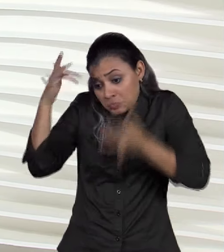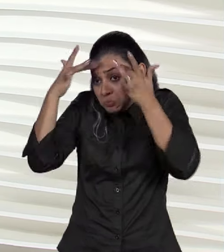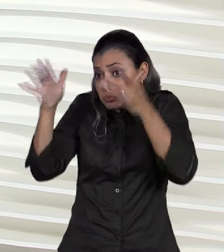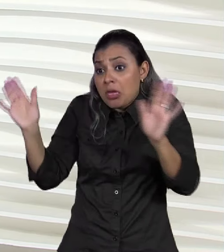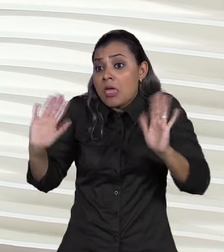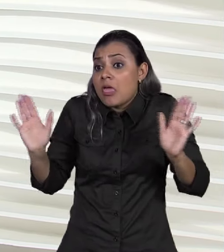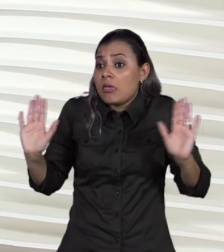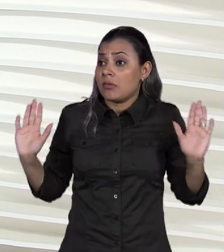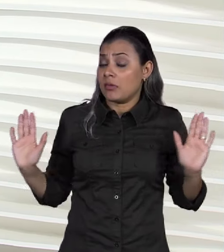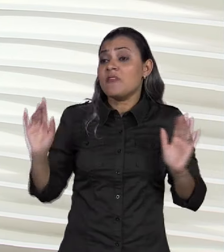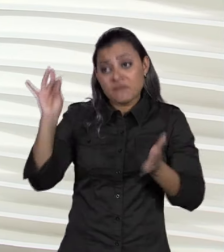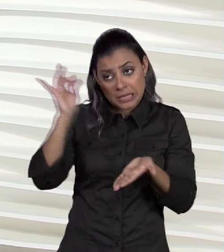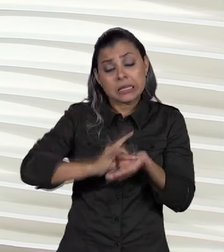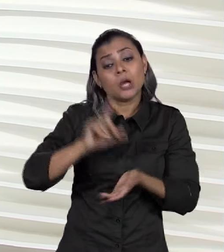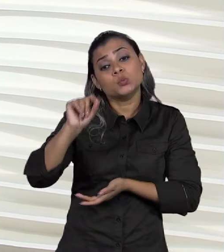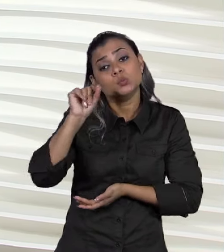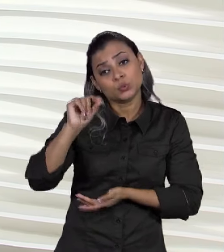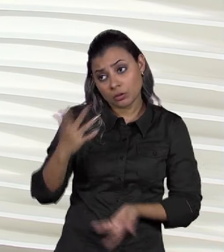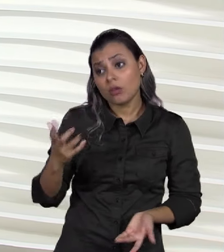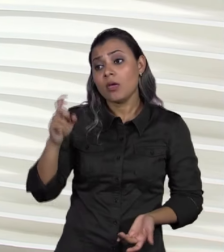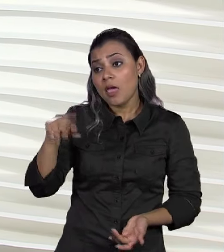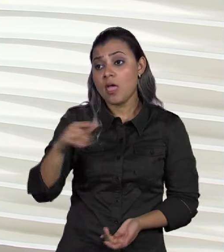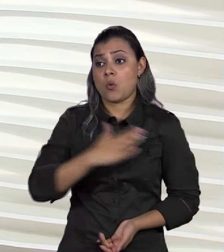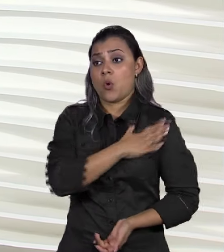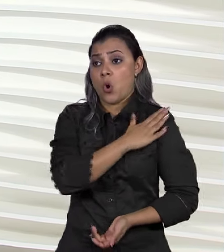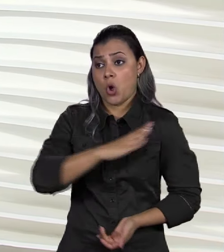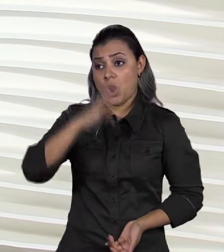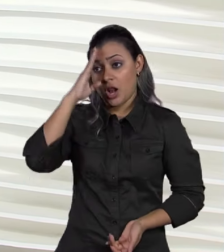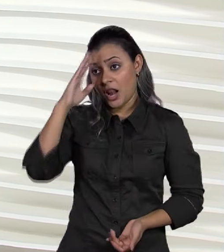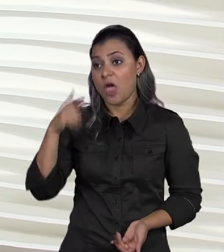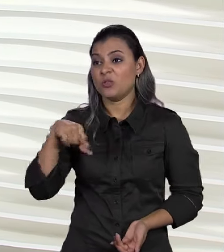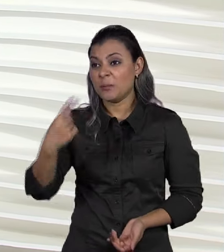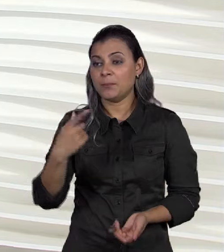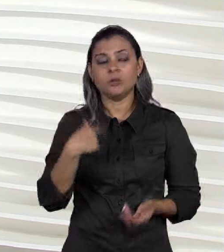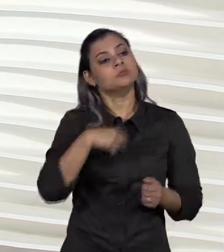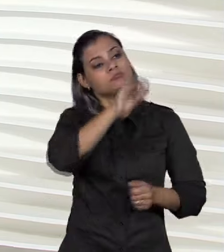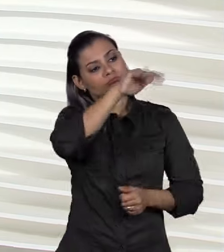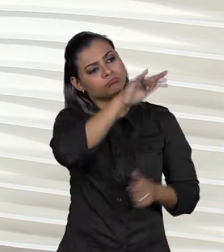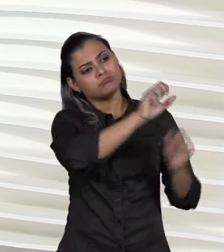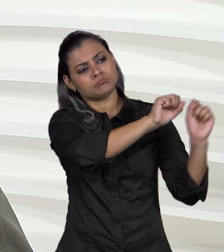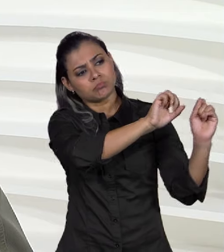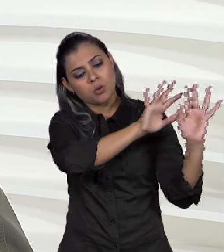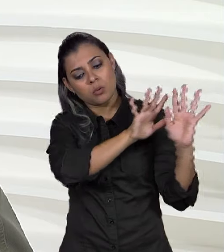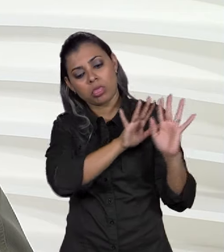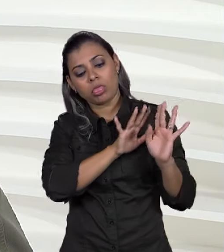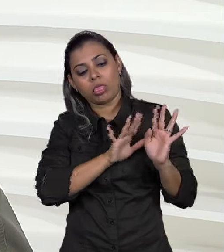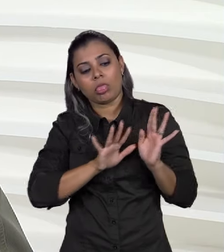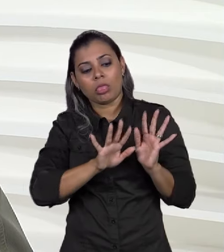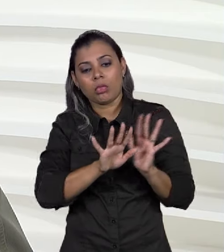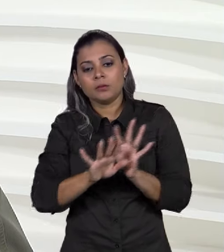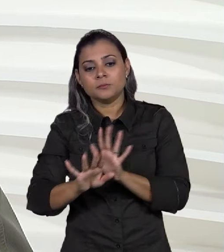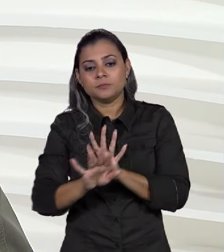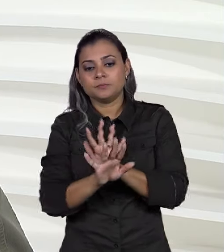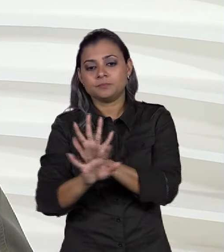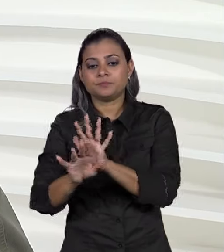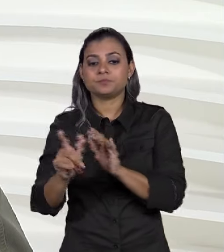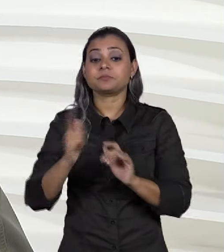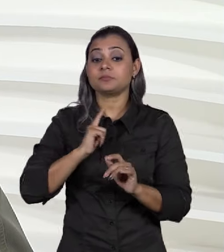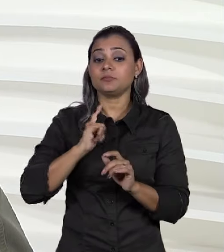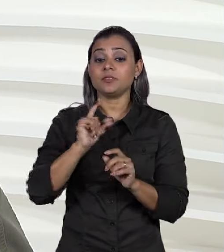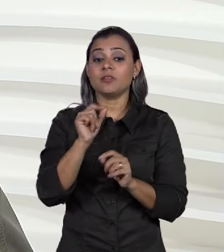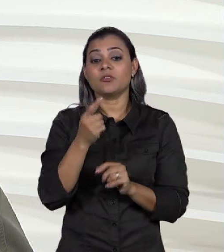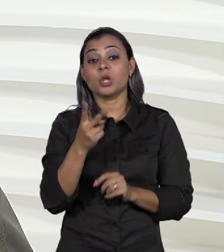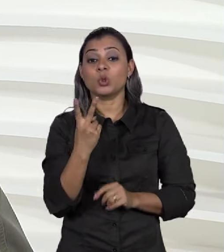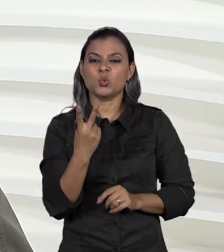Entendeu? A verdade é que o coronel, então, endureceu com a gente e a gente teve que fazer duas ou três